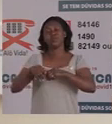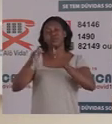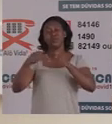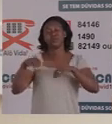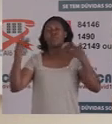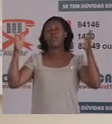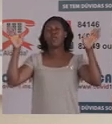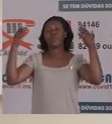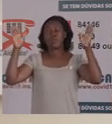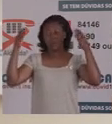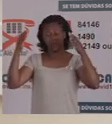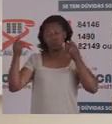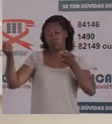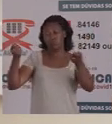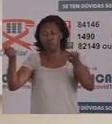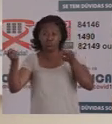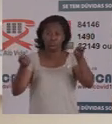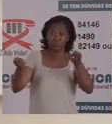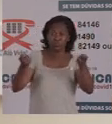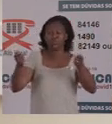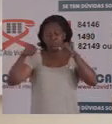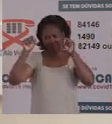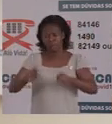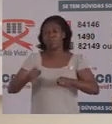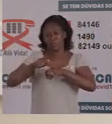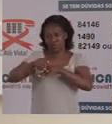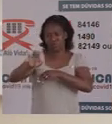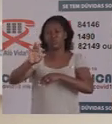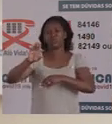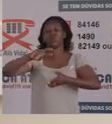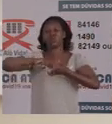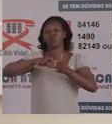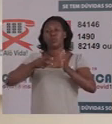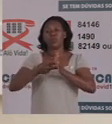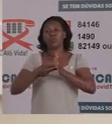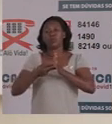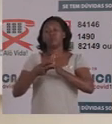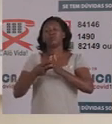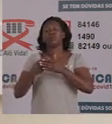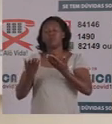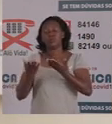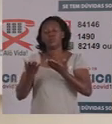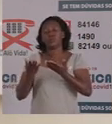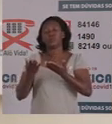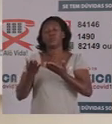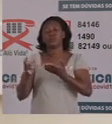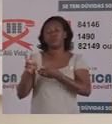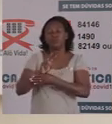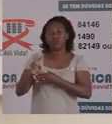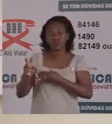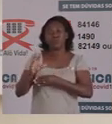que continuar a implementar este plano de ações corretivas para manter os ganhos de